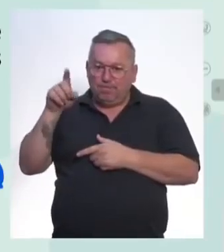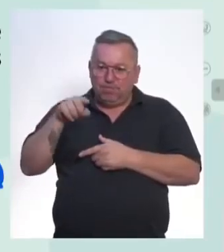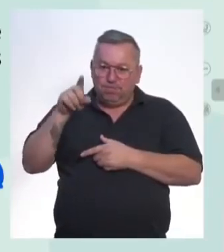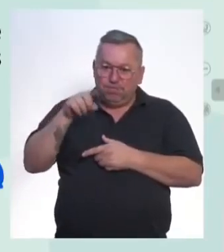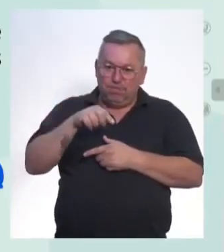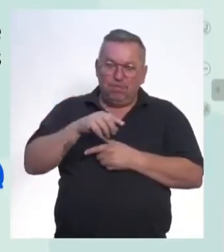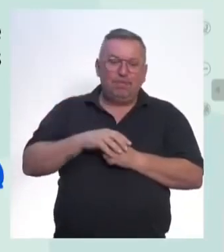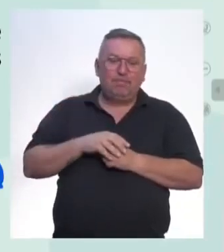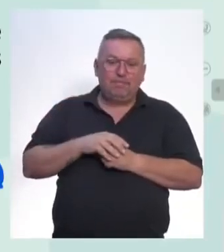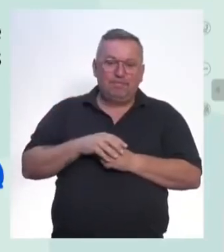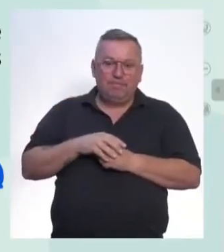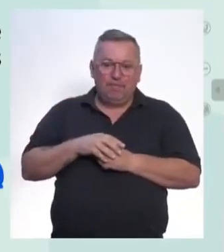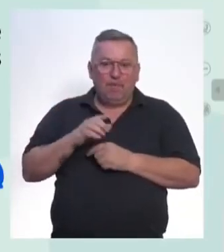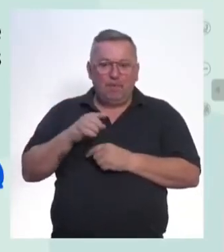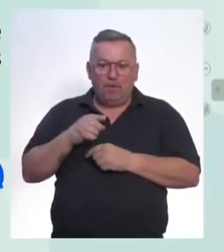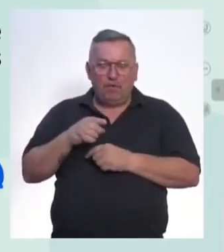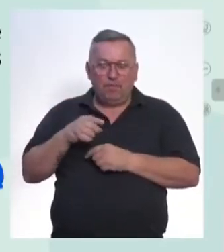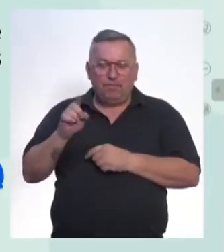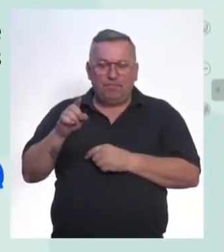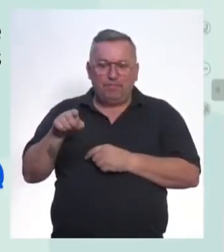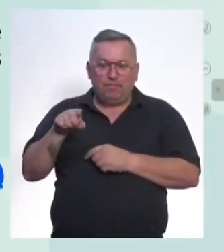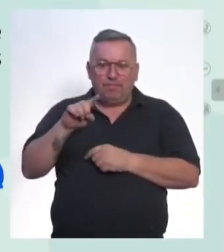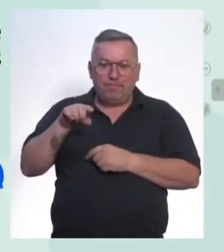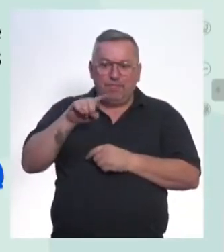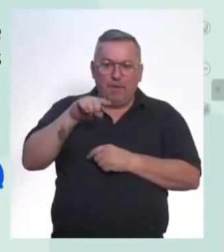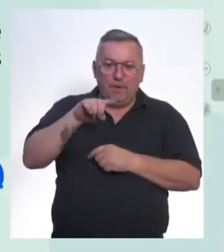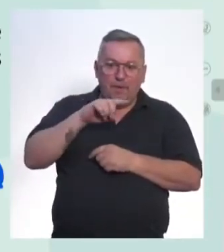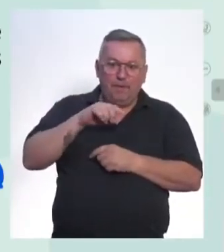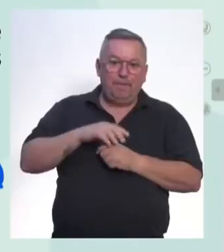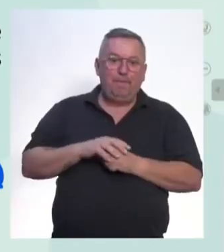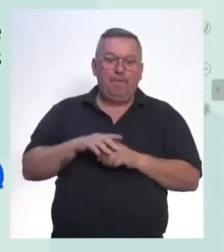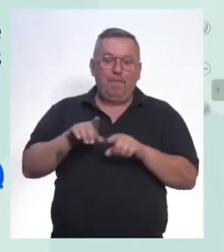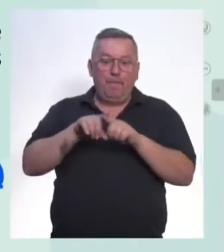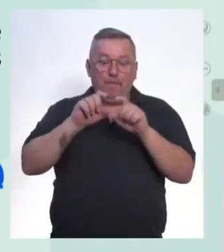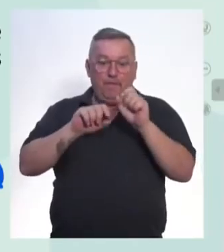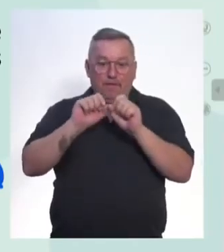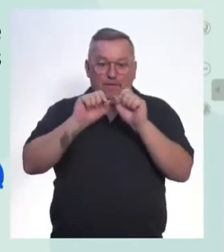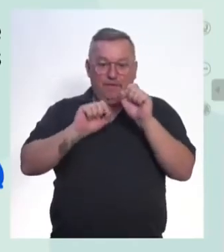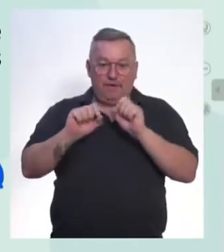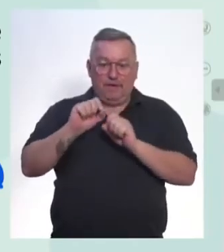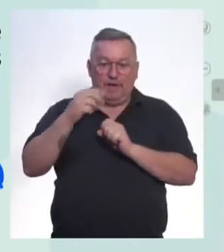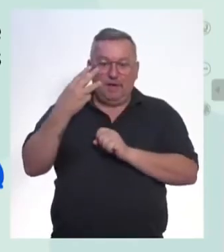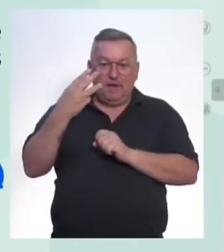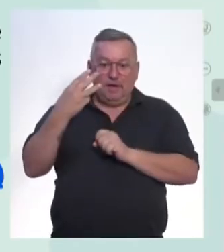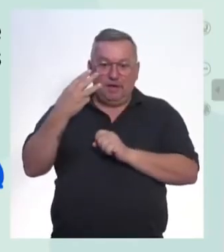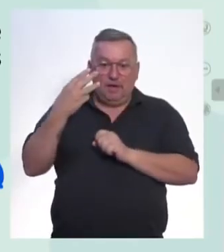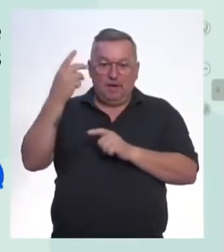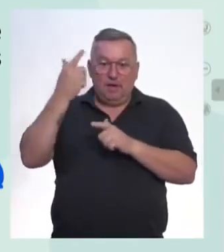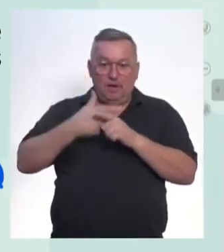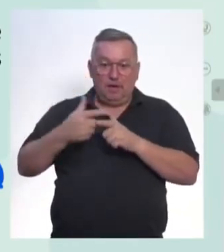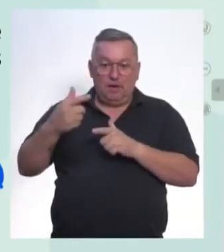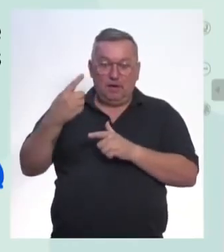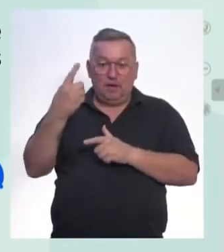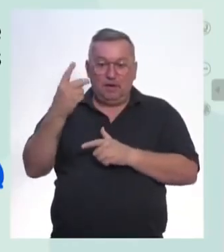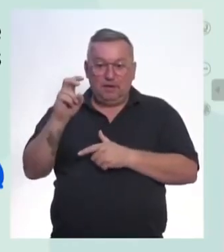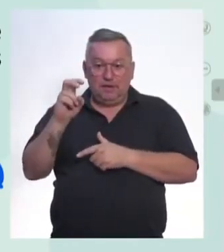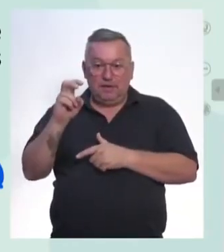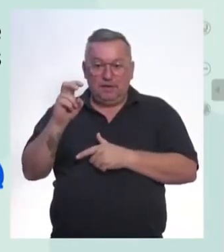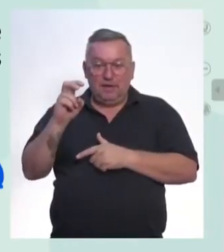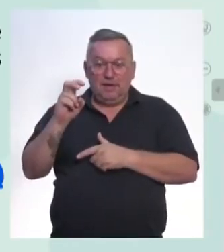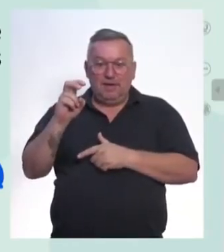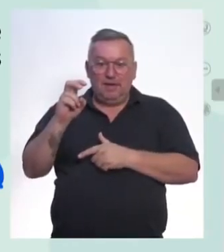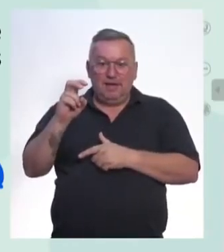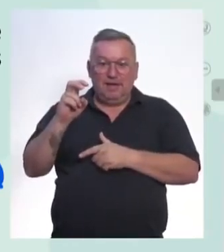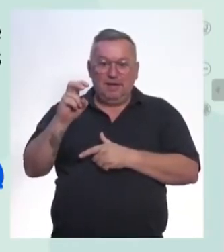simplificação, você pode cortá-los, tá? Para fazer o cálculo. Se você fizer 3 dividido por 15,